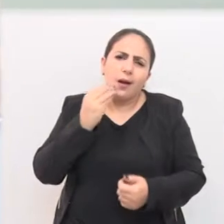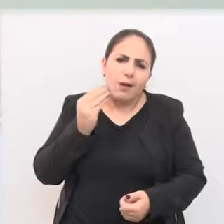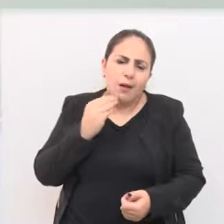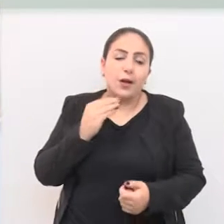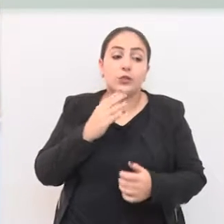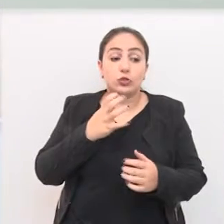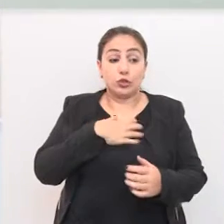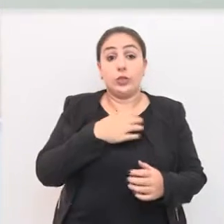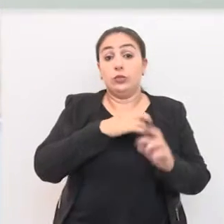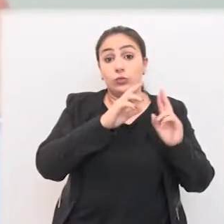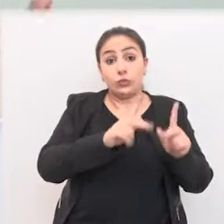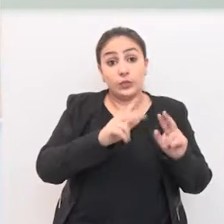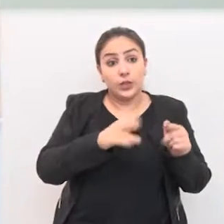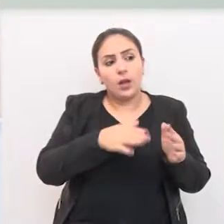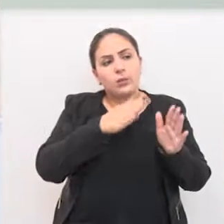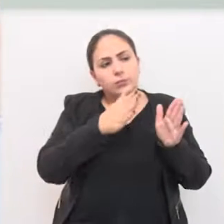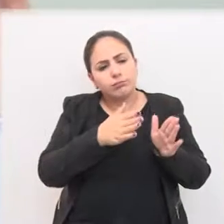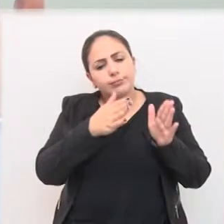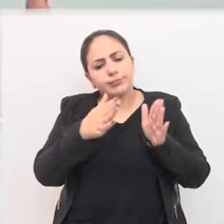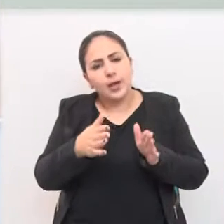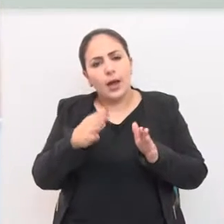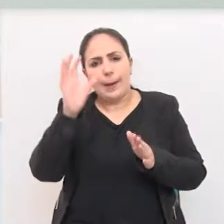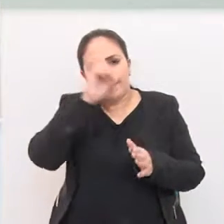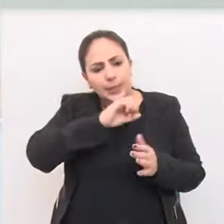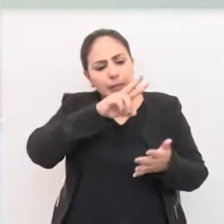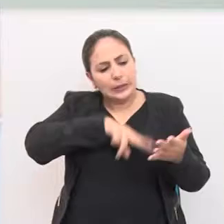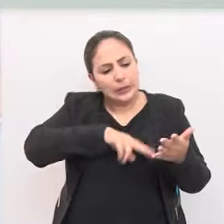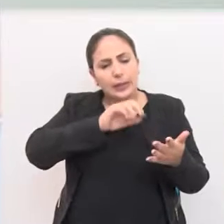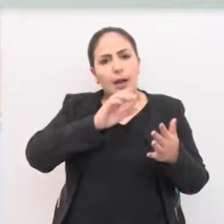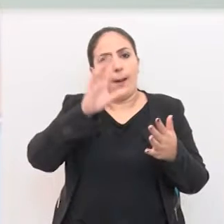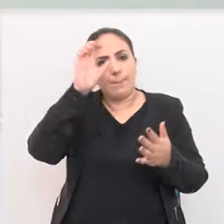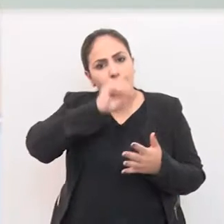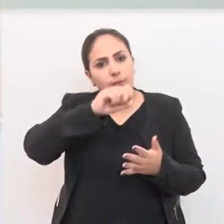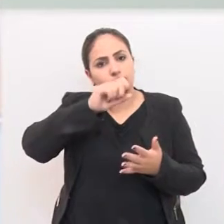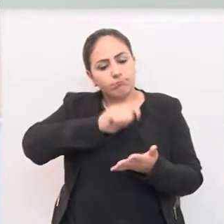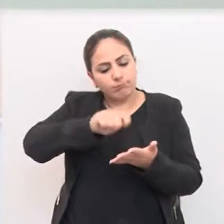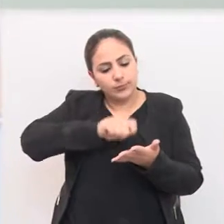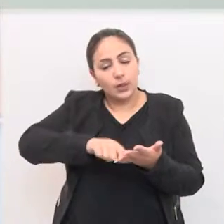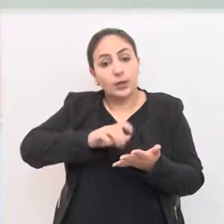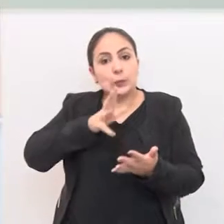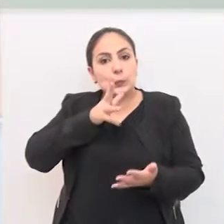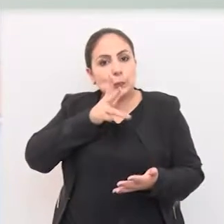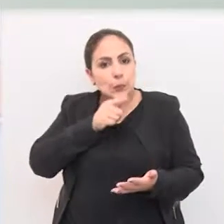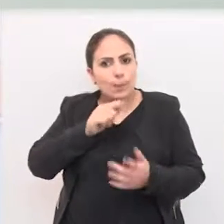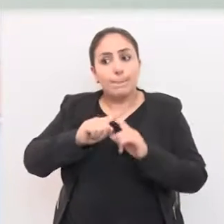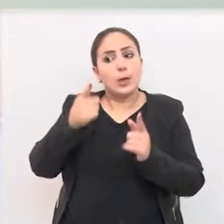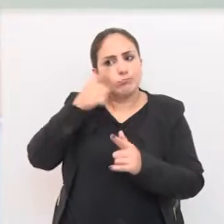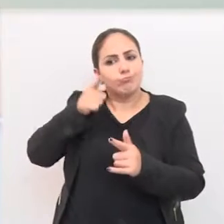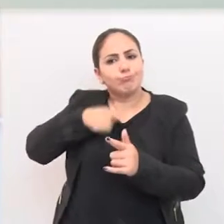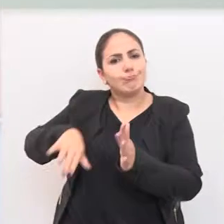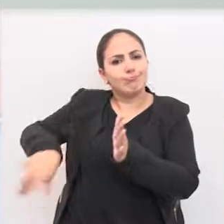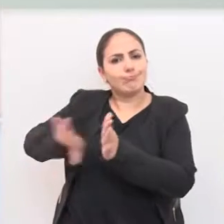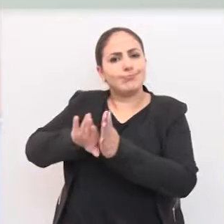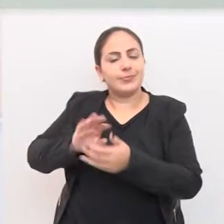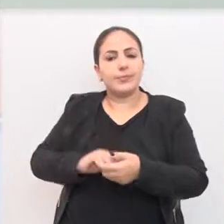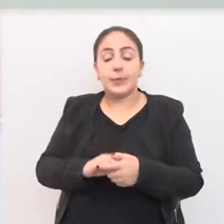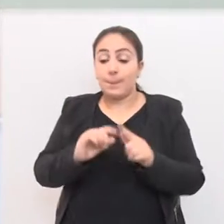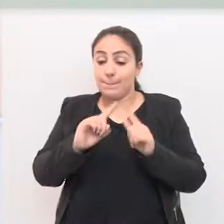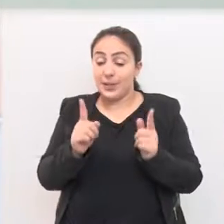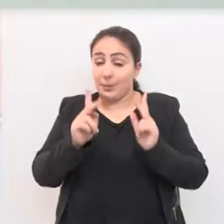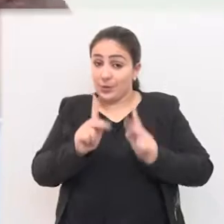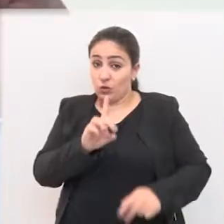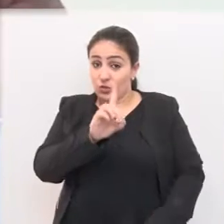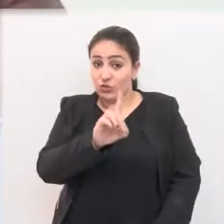Claro. Um outro ritmo, ela aprende a ler, ela aprende a escrever, ela é mais lenta, mas ela chega lá. Claro. Né?